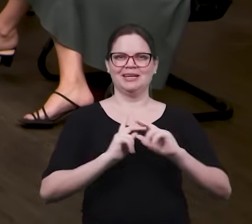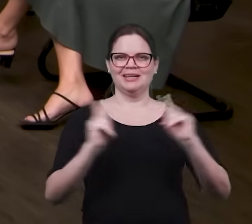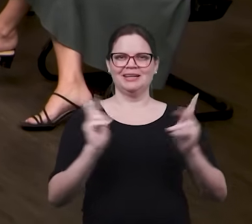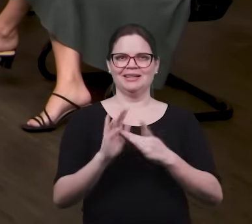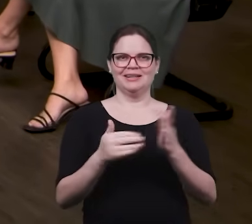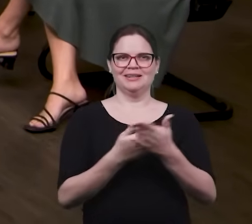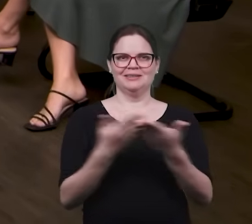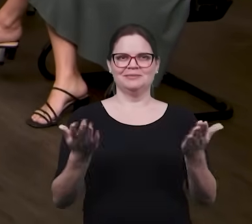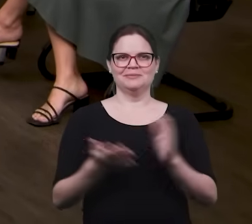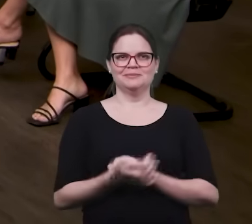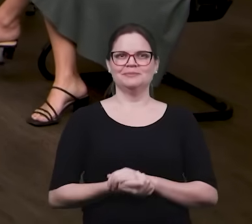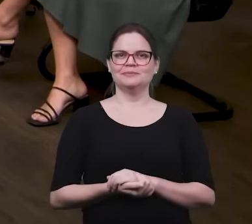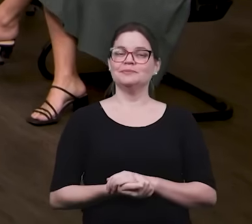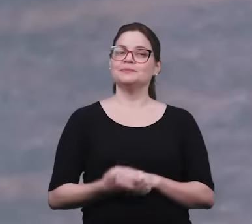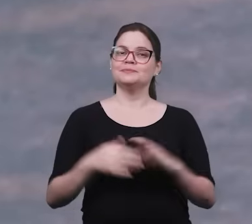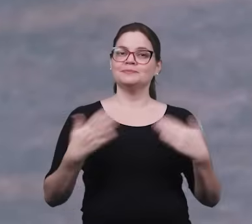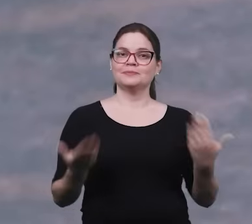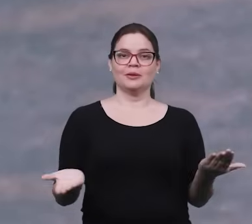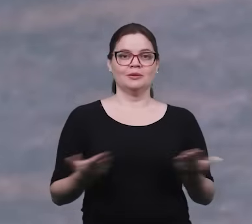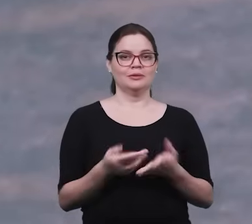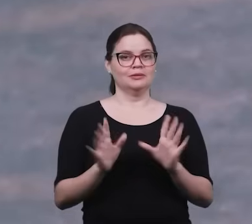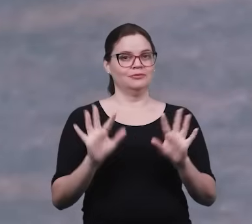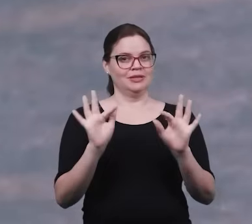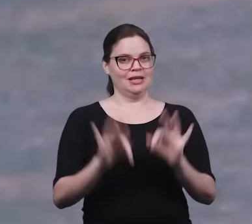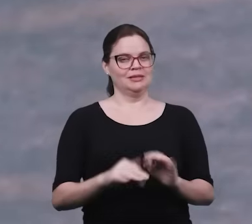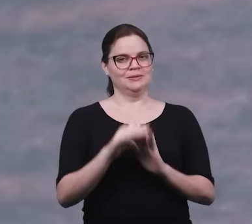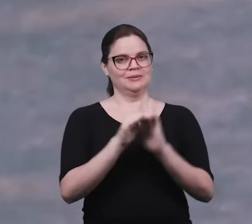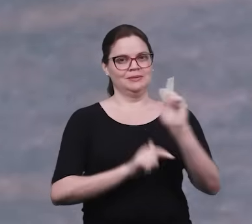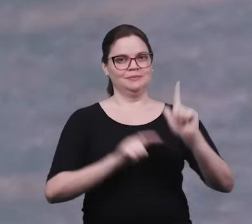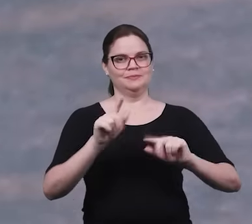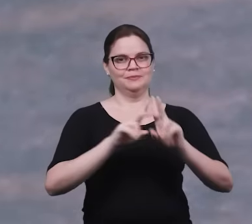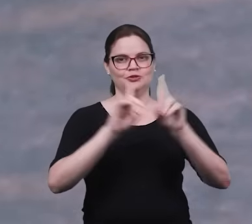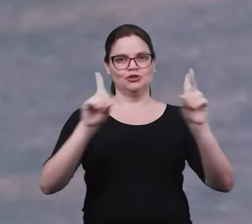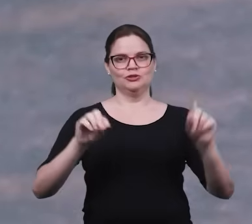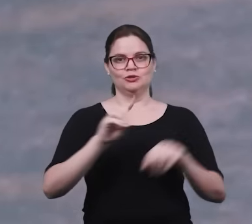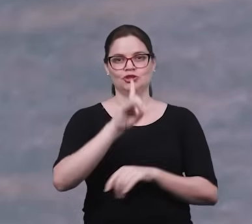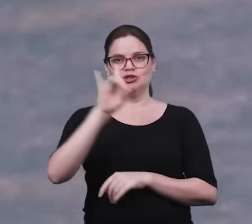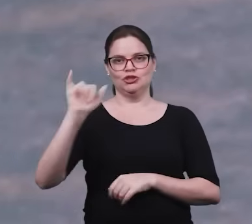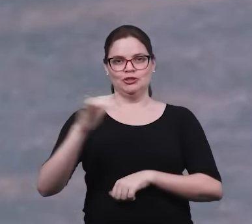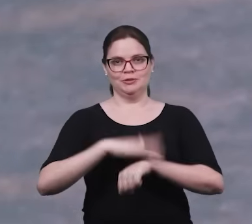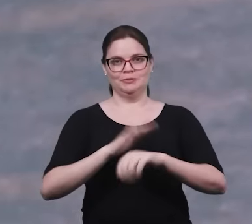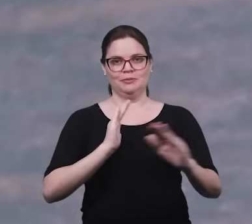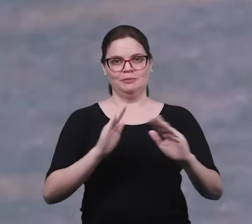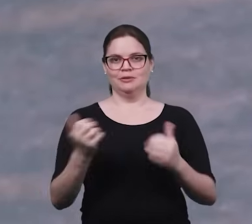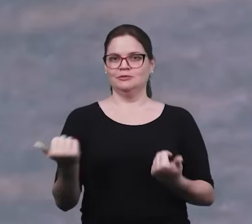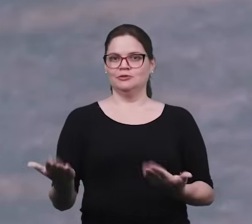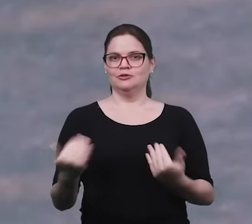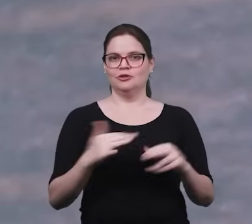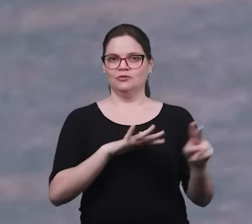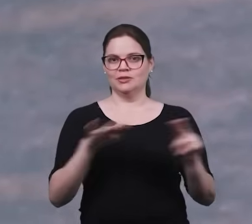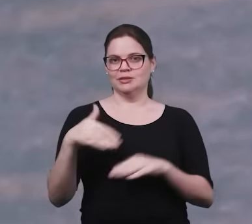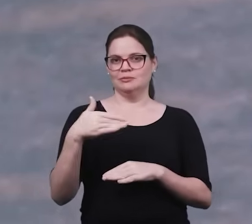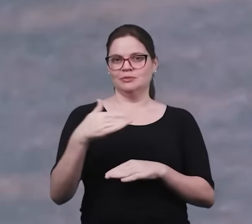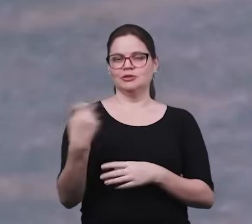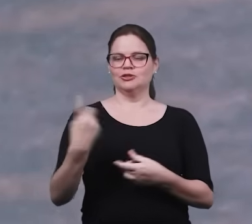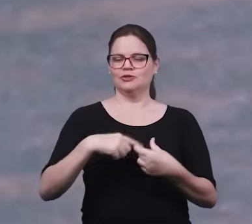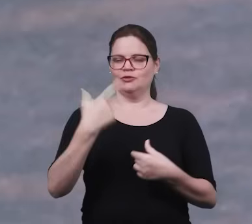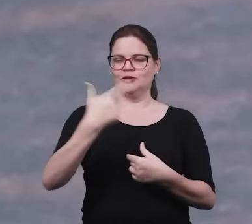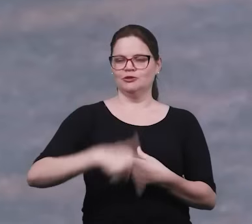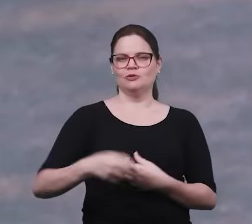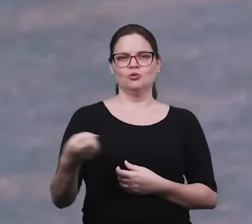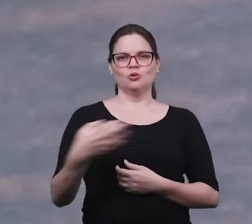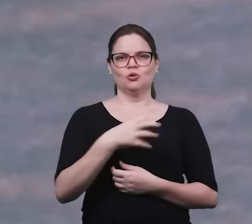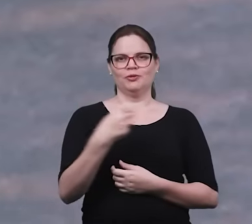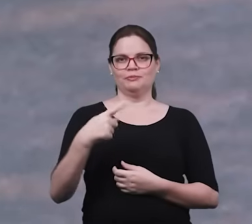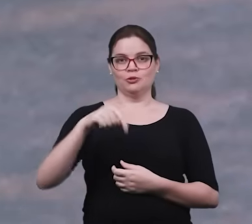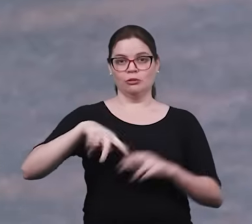bom? Pai Senhor. Muito bem, a gente chega então ao final de mais uma edição do programa Os Dias da Minha Mocidade. Semana que vem, se Deus quiser, a gente volta com mais uma